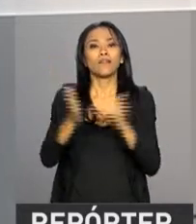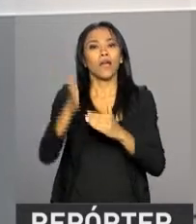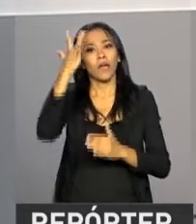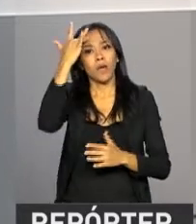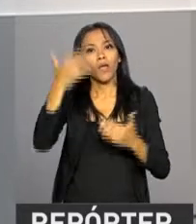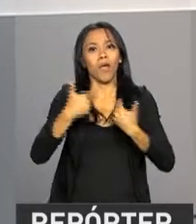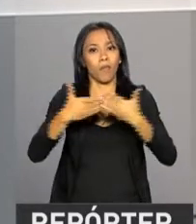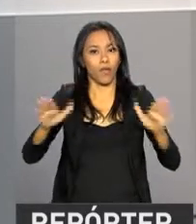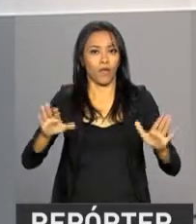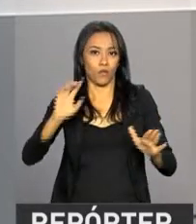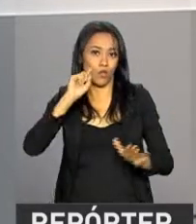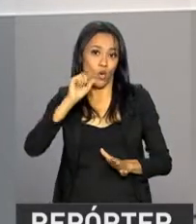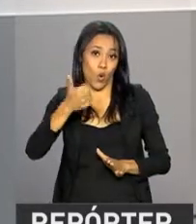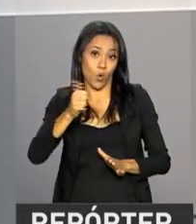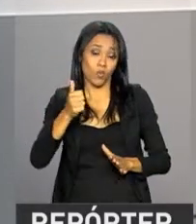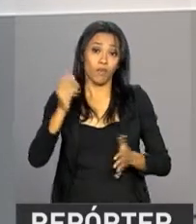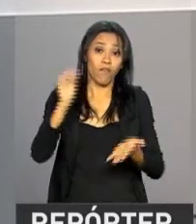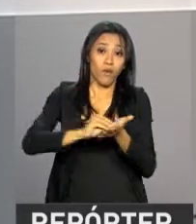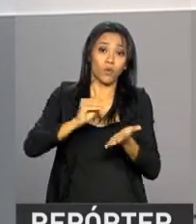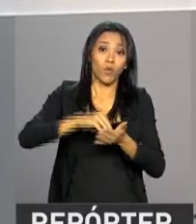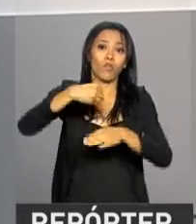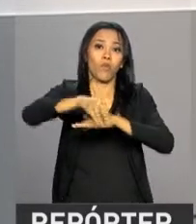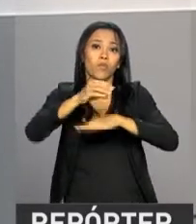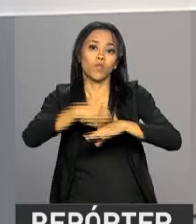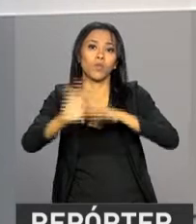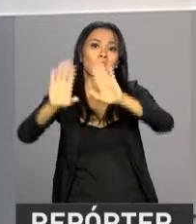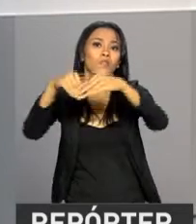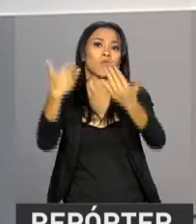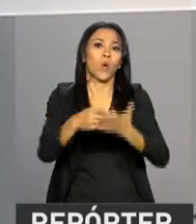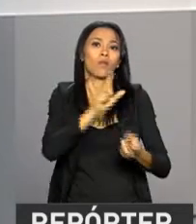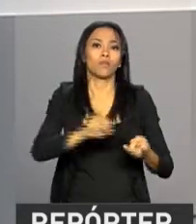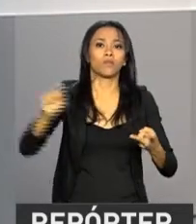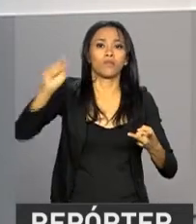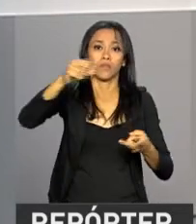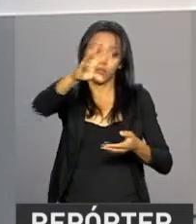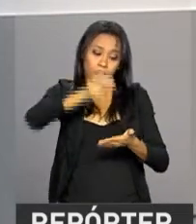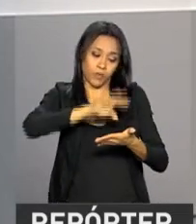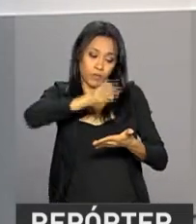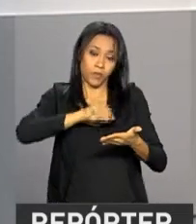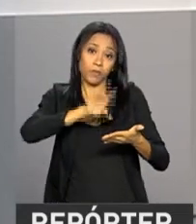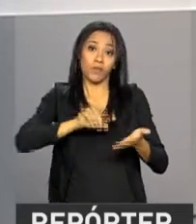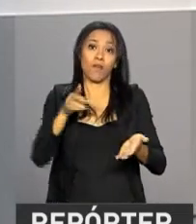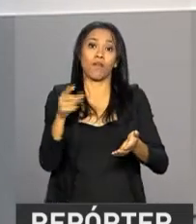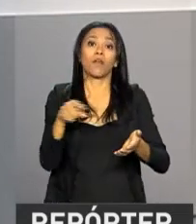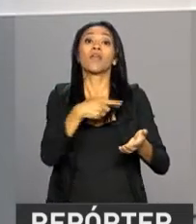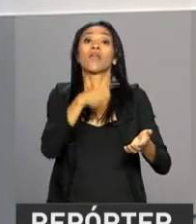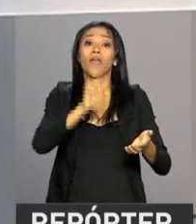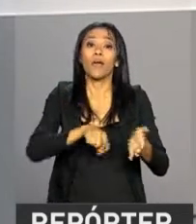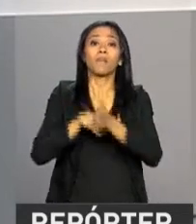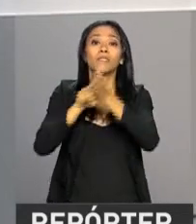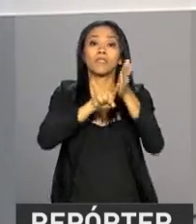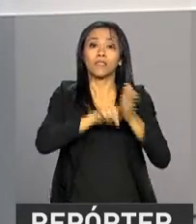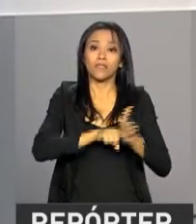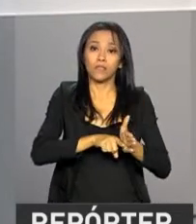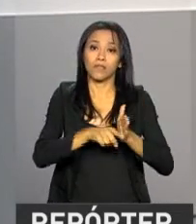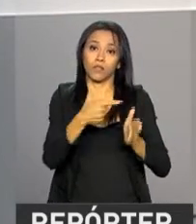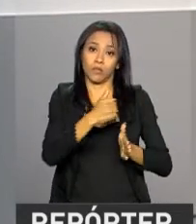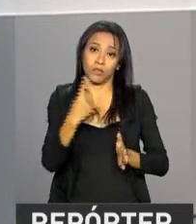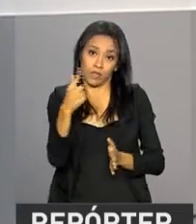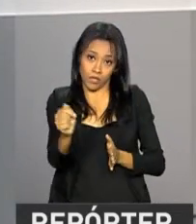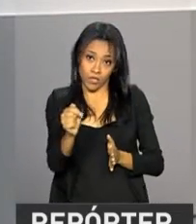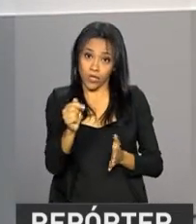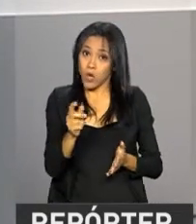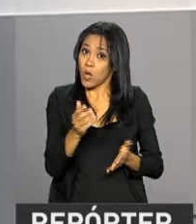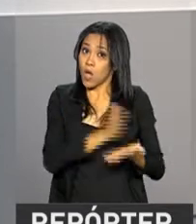declararam dados incompletos o que precisam corrigir informações repassadas para o censo escolar 2017 o prazo não será